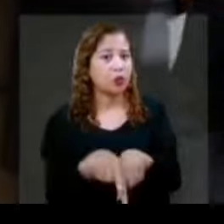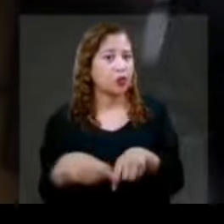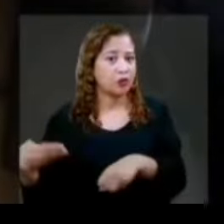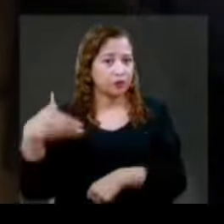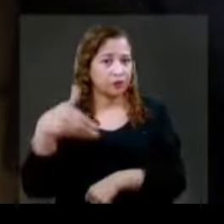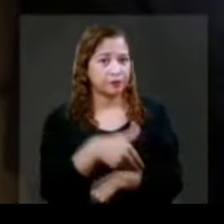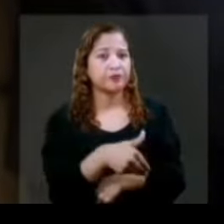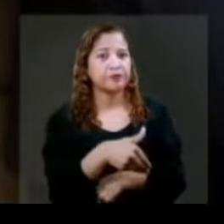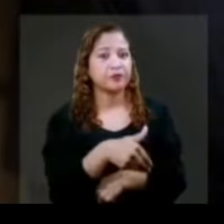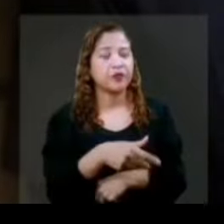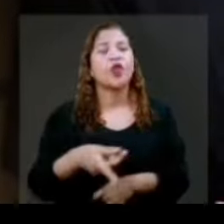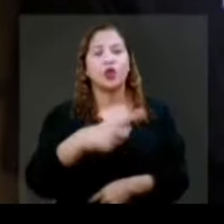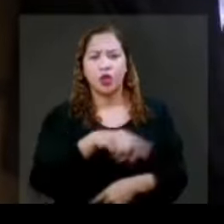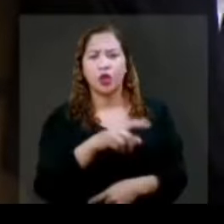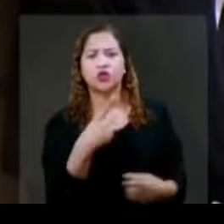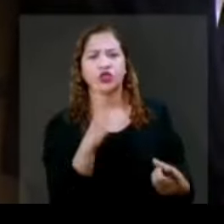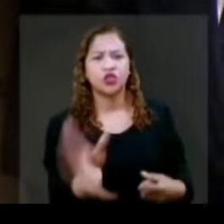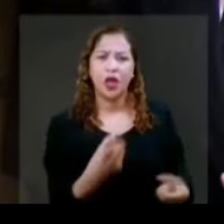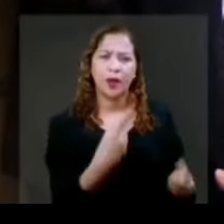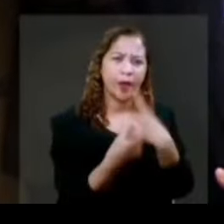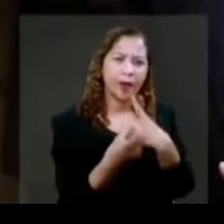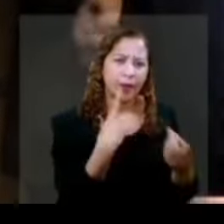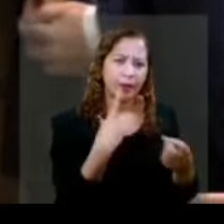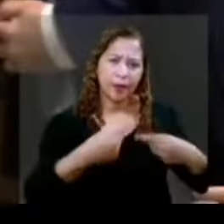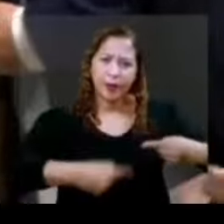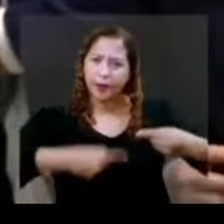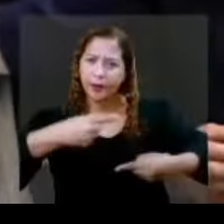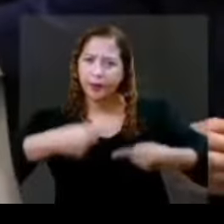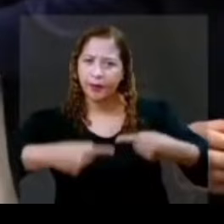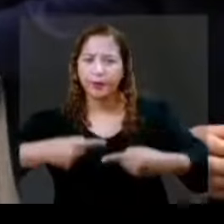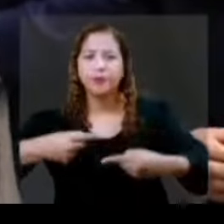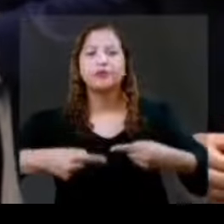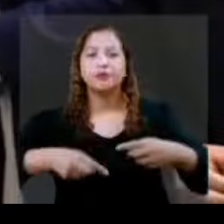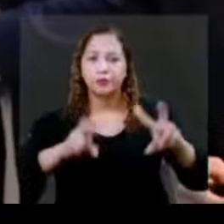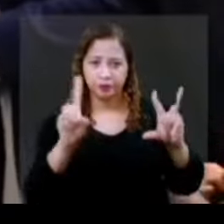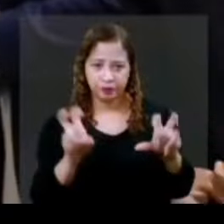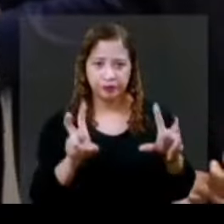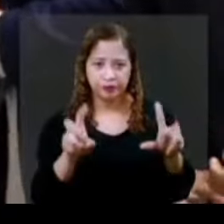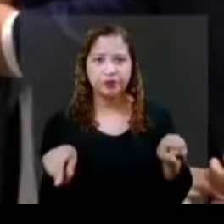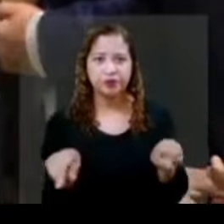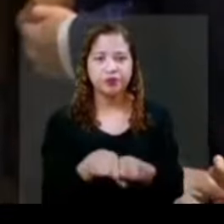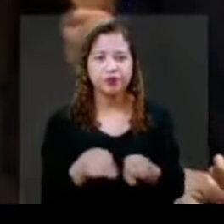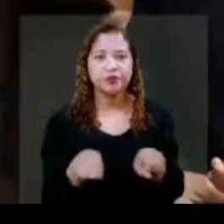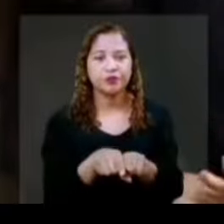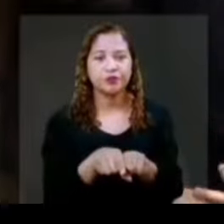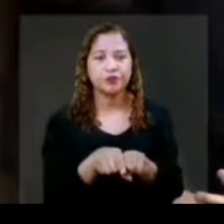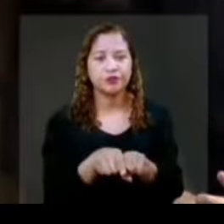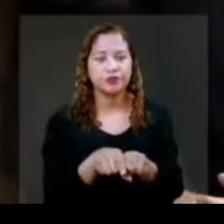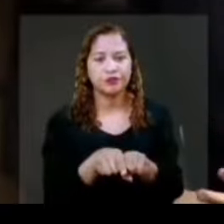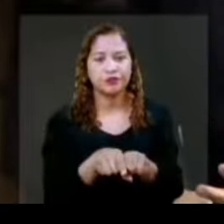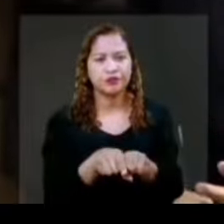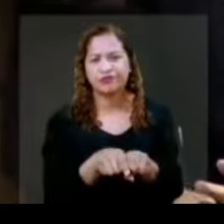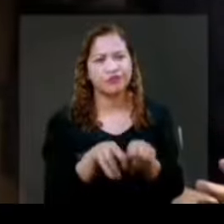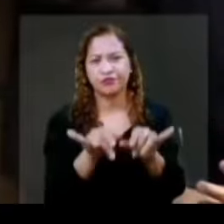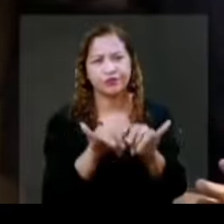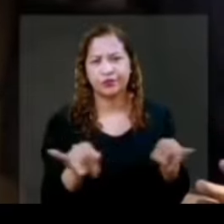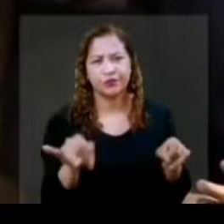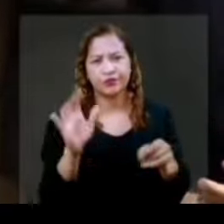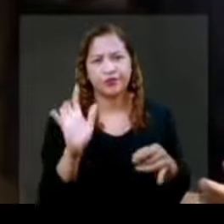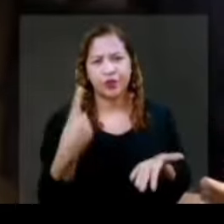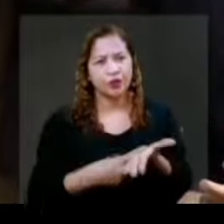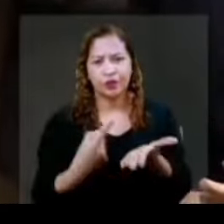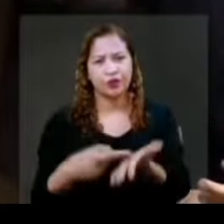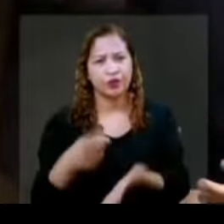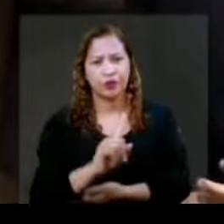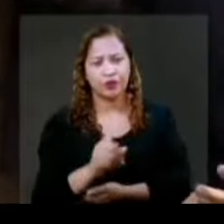debatemos esse assunto, nós chegamos, não vou falar em um acordo, mas no mesmo sentimento